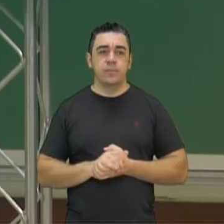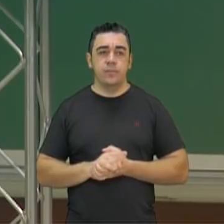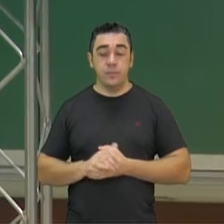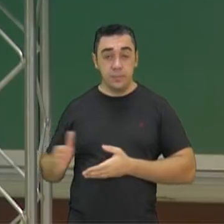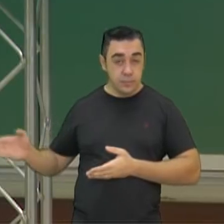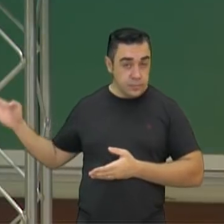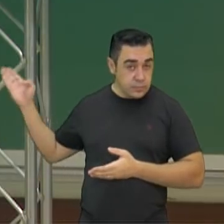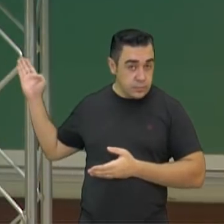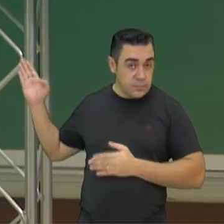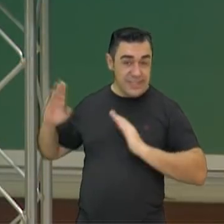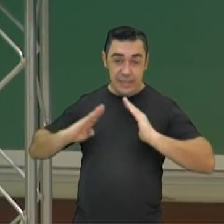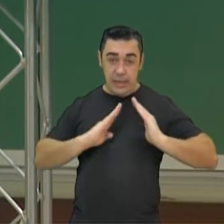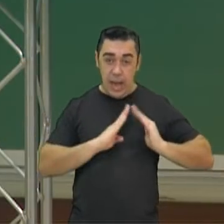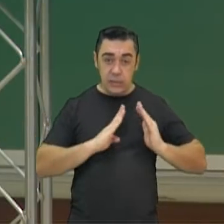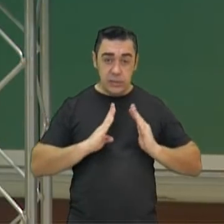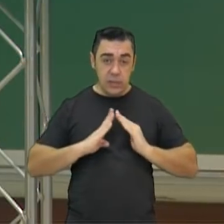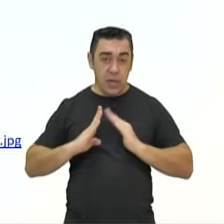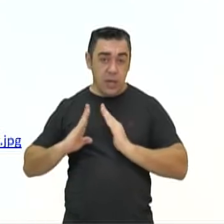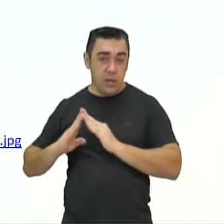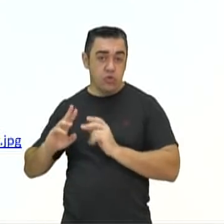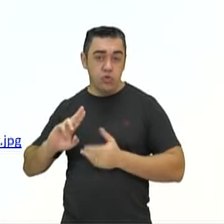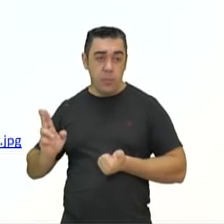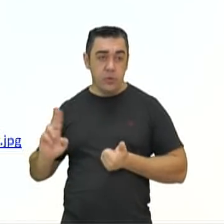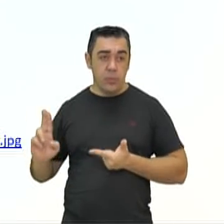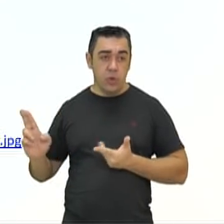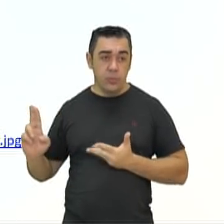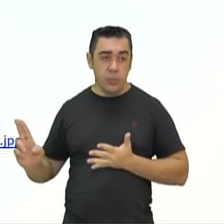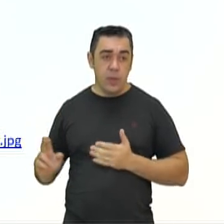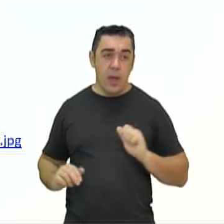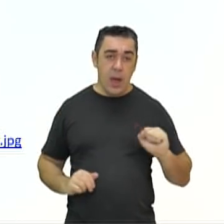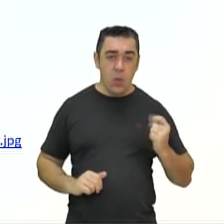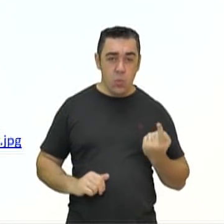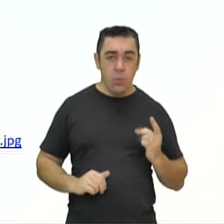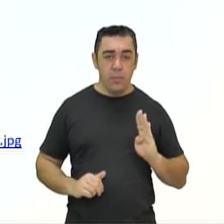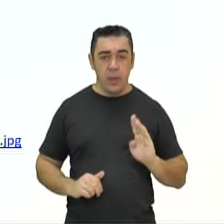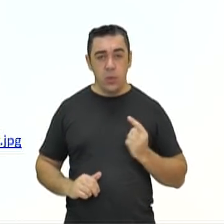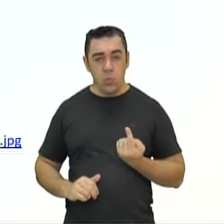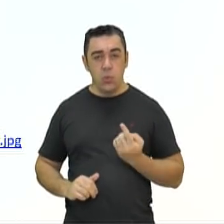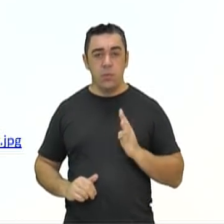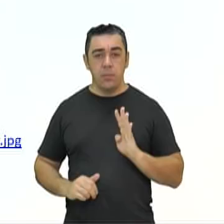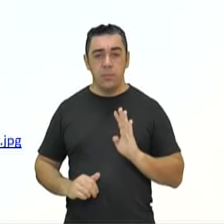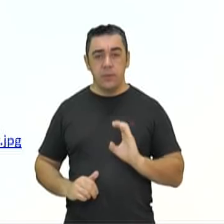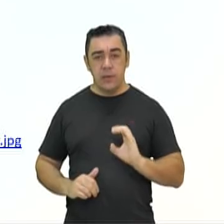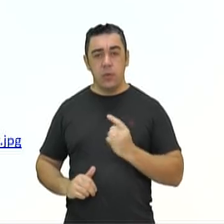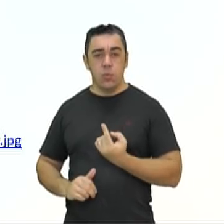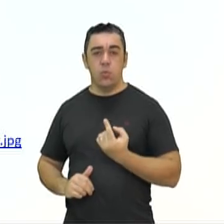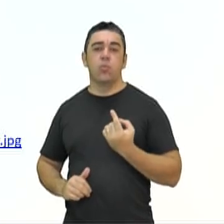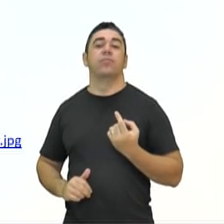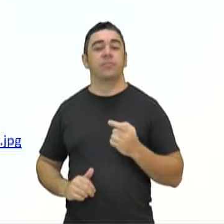Aqui, né, as casas e seus nomes, todas. Então, eu quero assim que, enquanto eu vou falar, você olhe bem